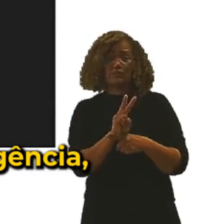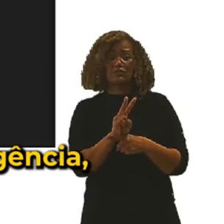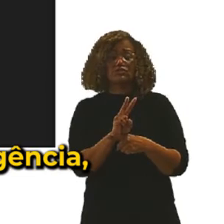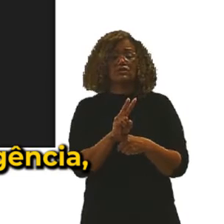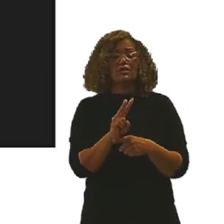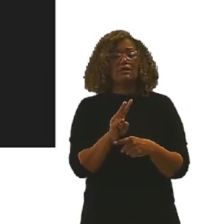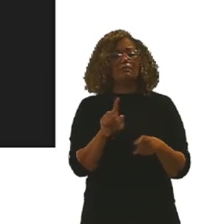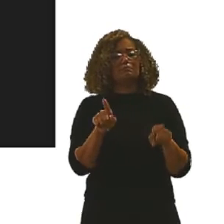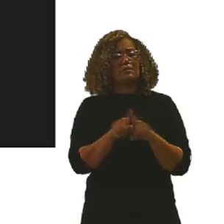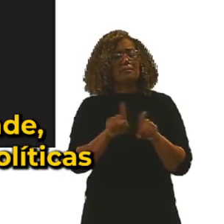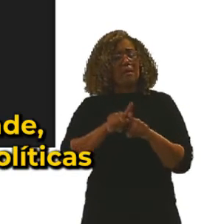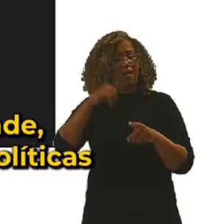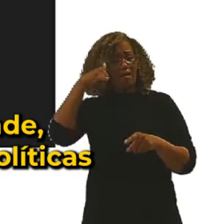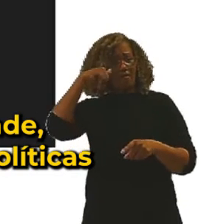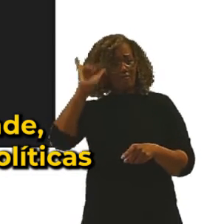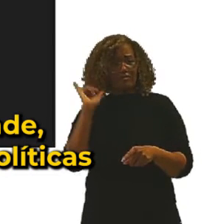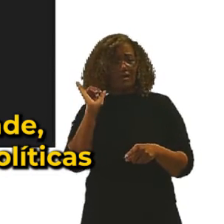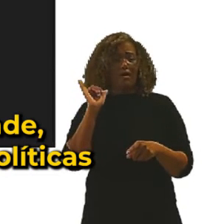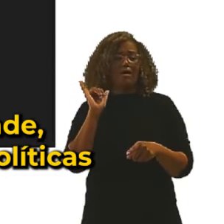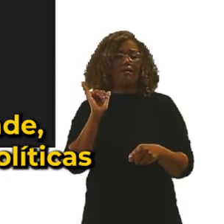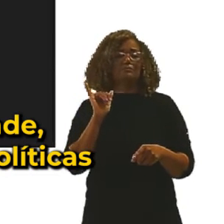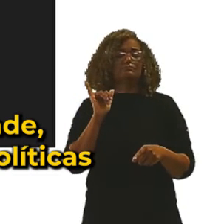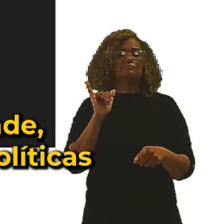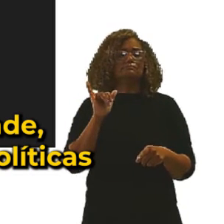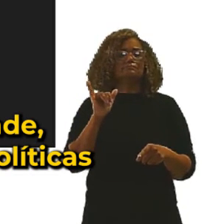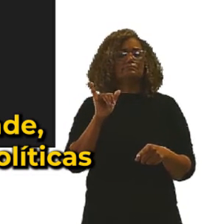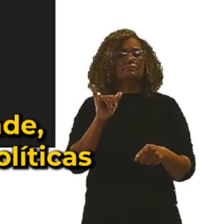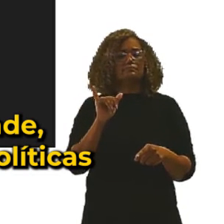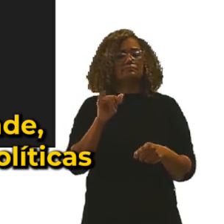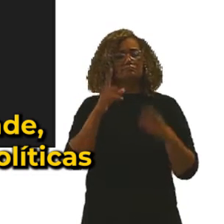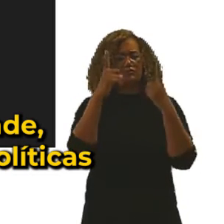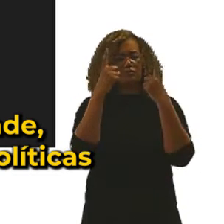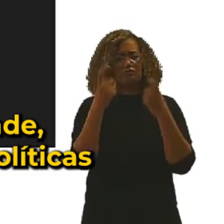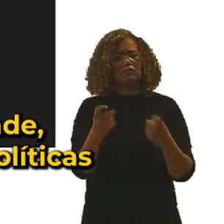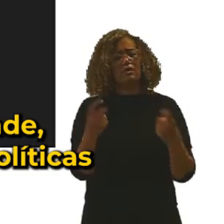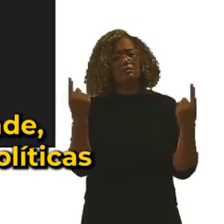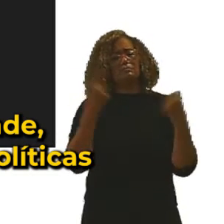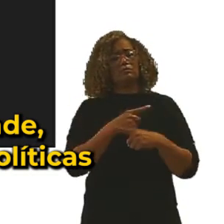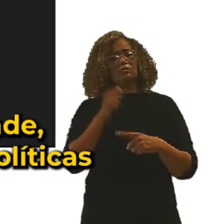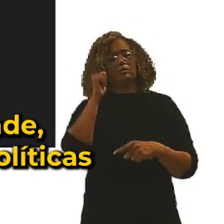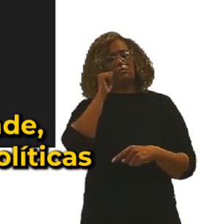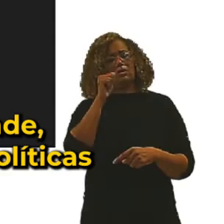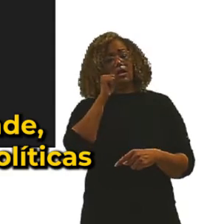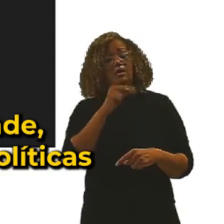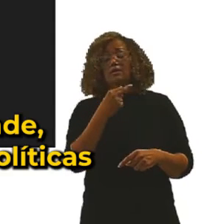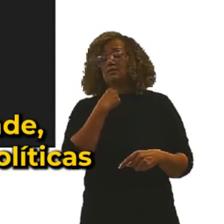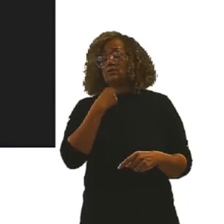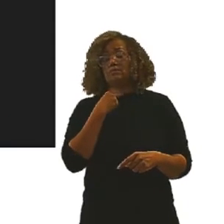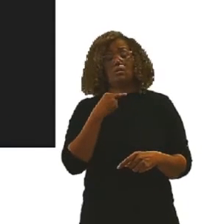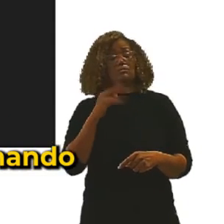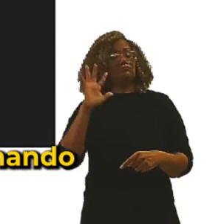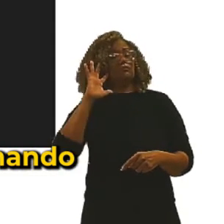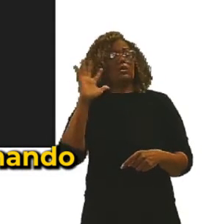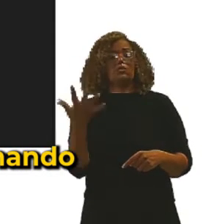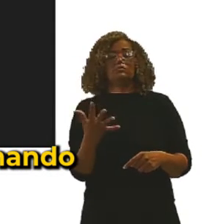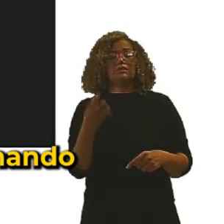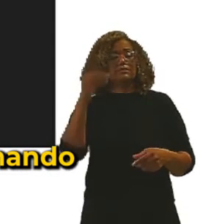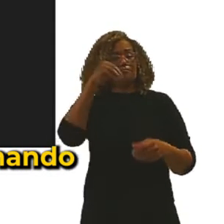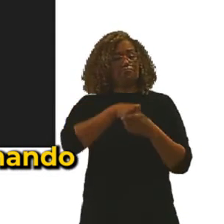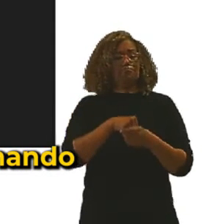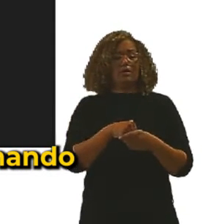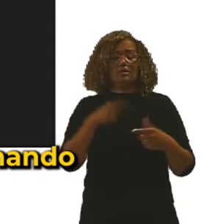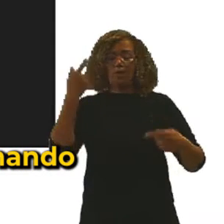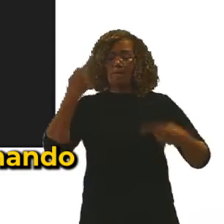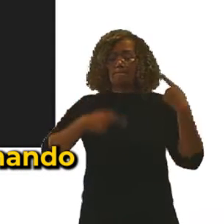diligência e da precaução. E nós temos ainda uma fragmentariedade aqui que foi visto, que não pode acontecer em políticas públicas. Todos temos